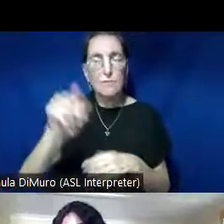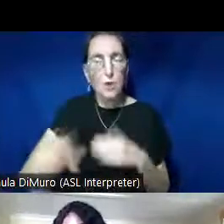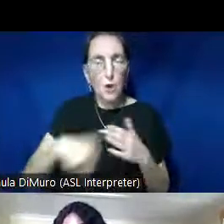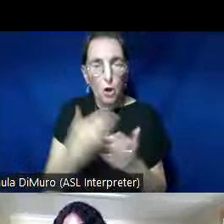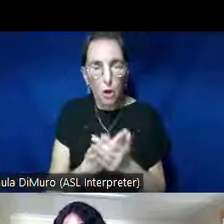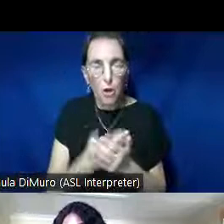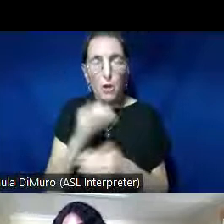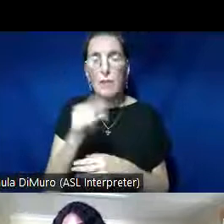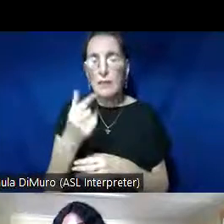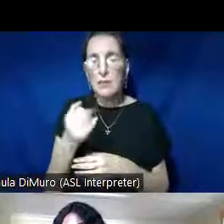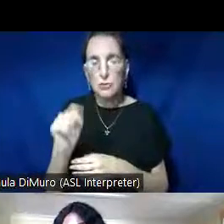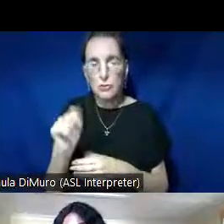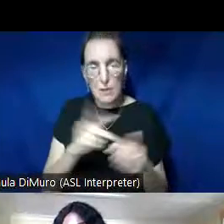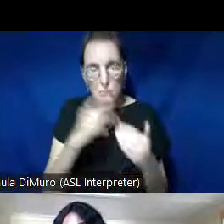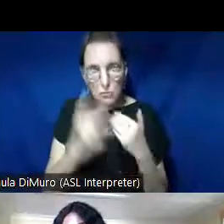modificado.